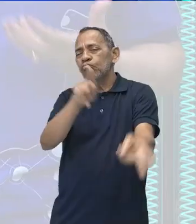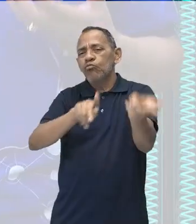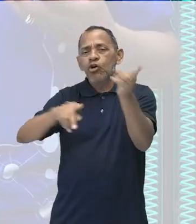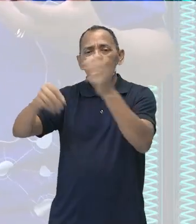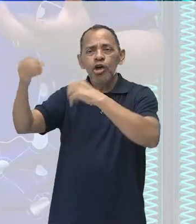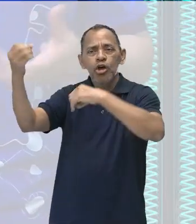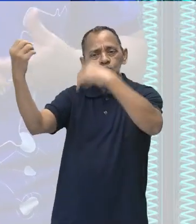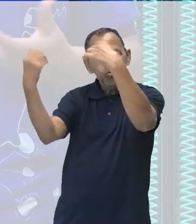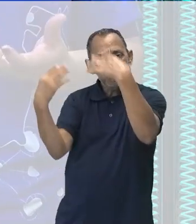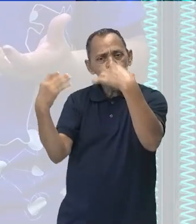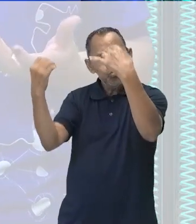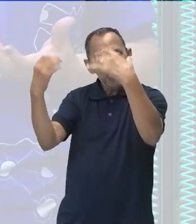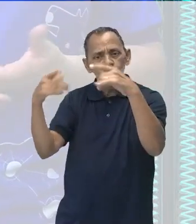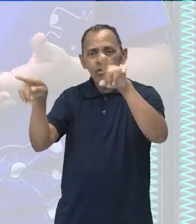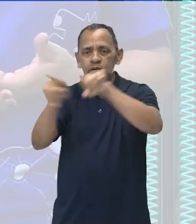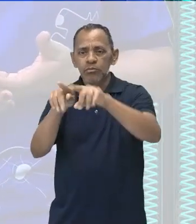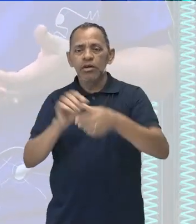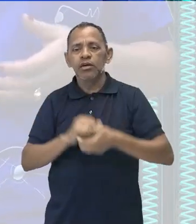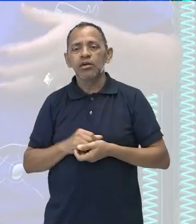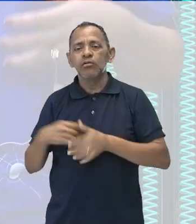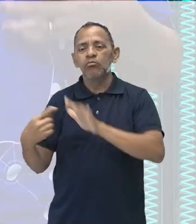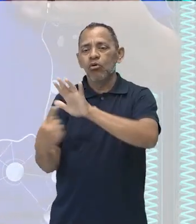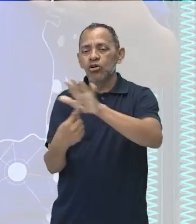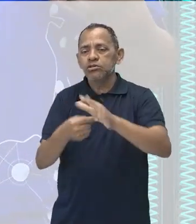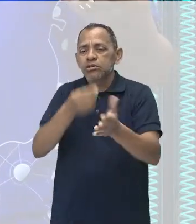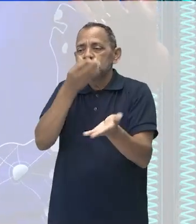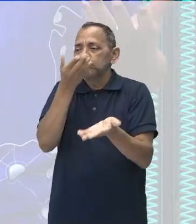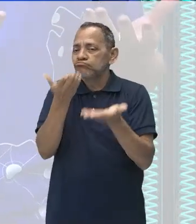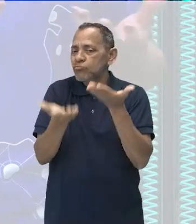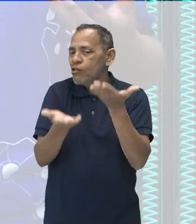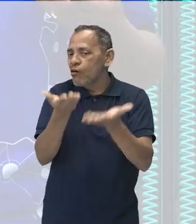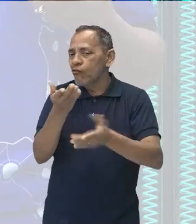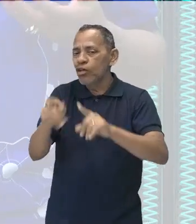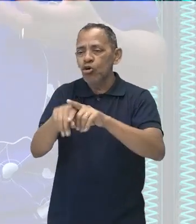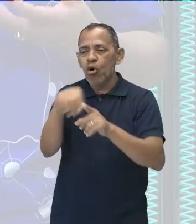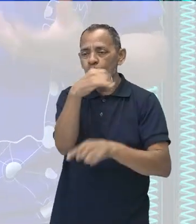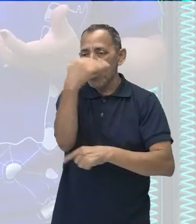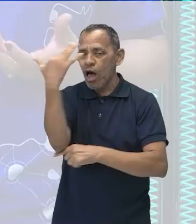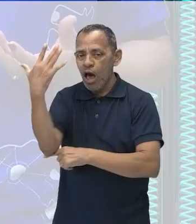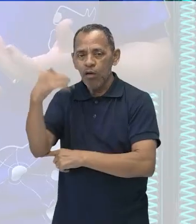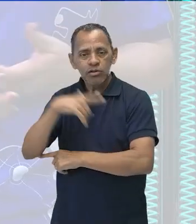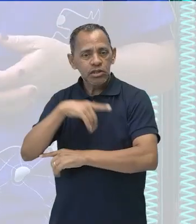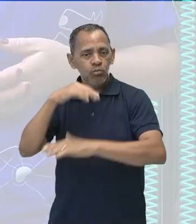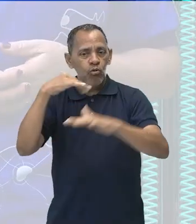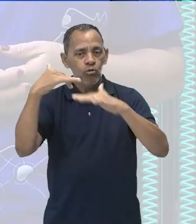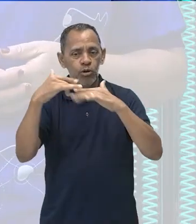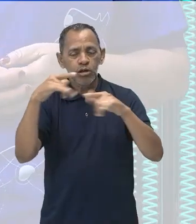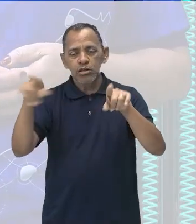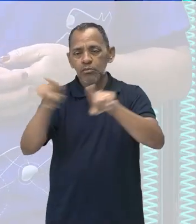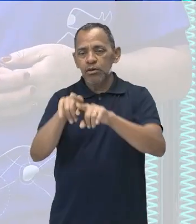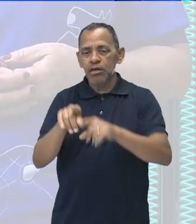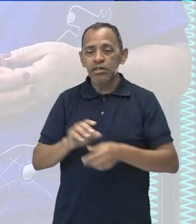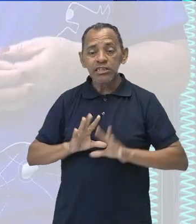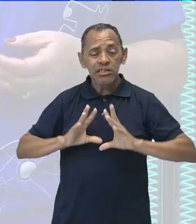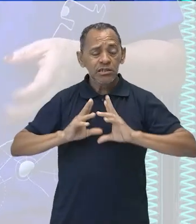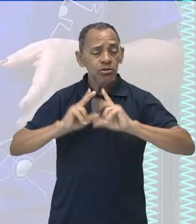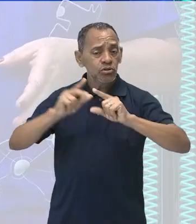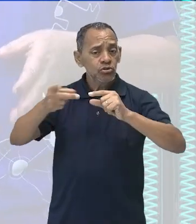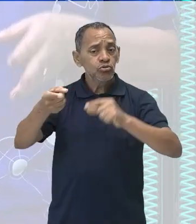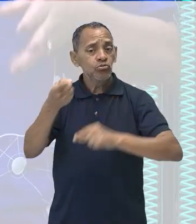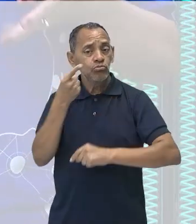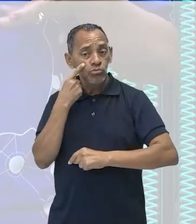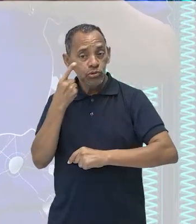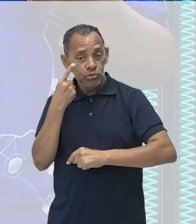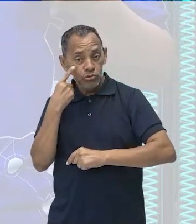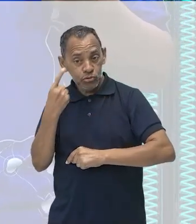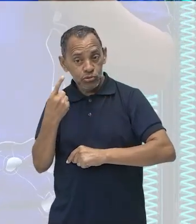chuva, trazendo essa leveza, como as árvores se movimentam. Então, tudo isso também era observado,